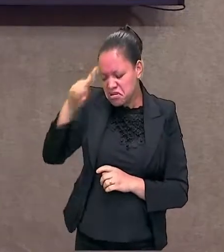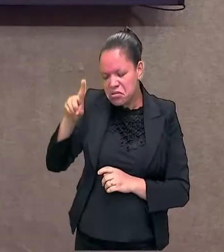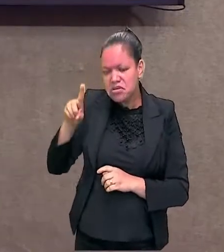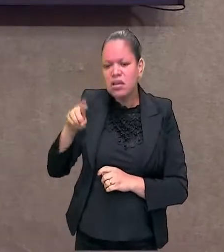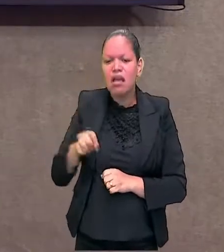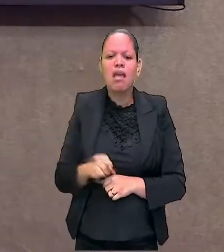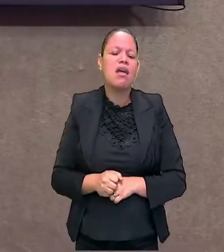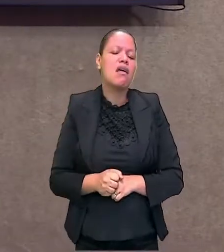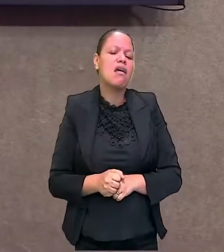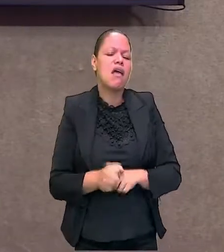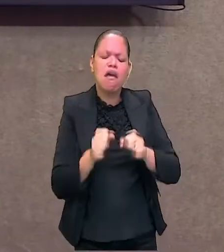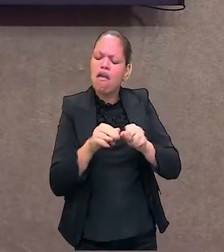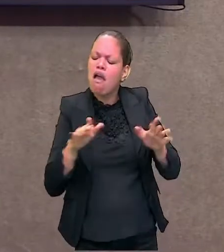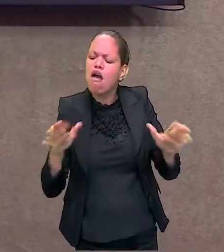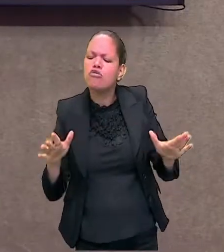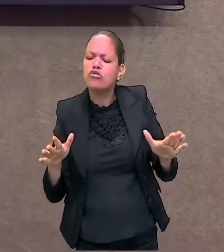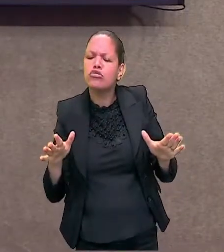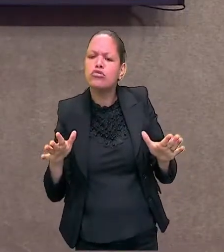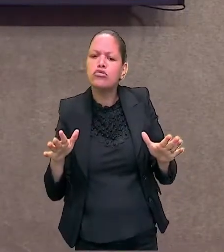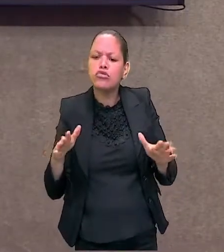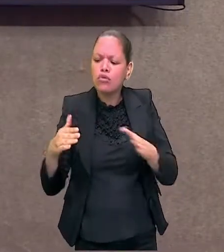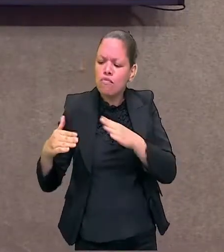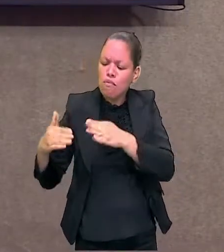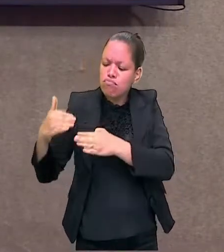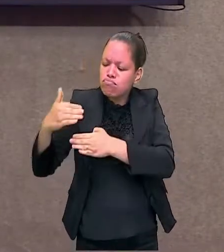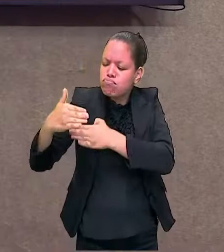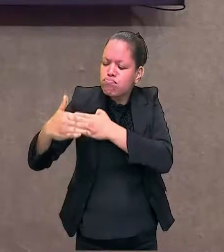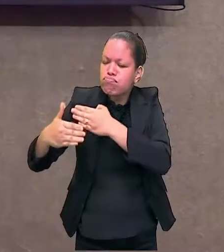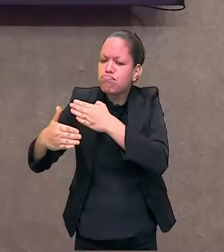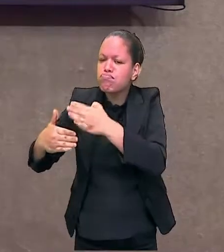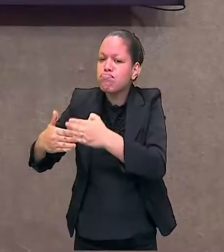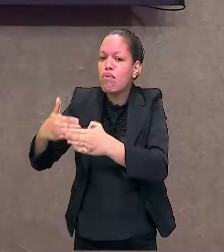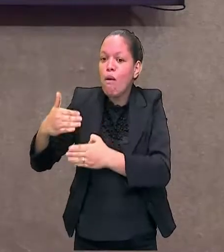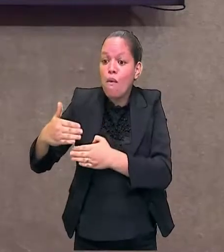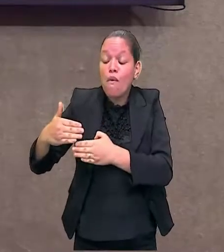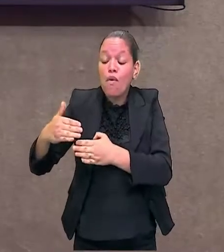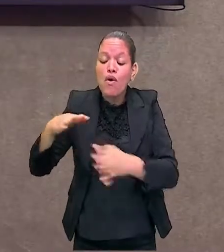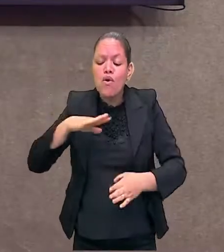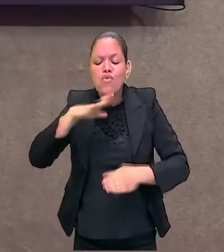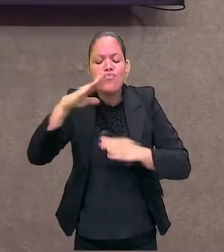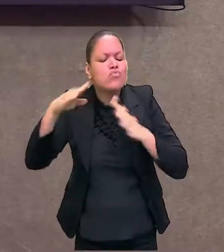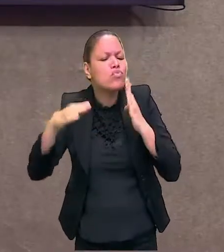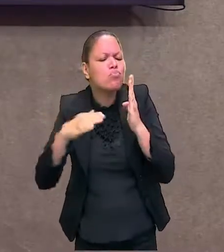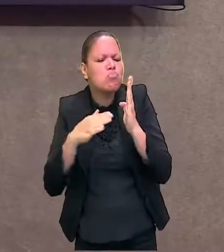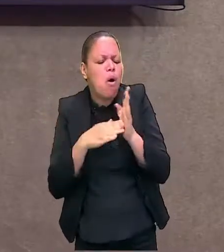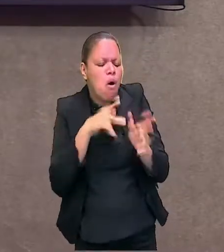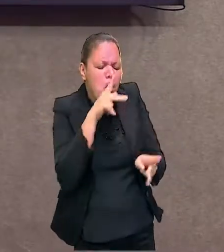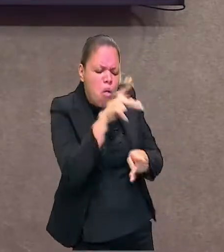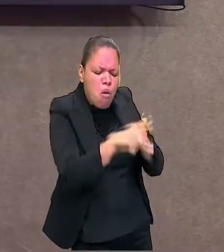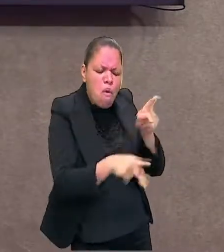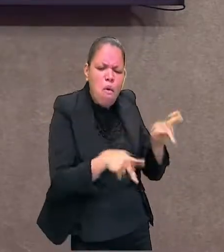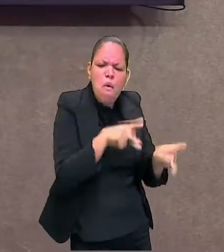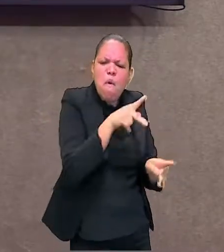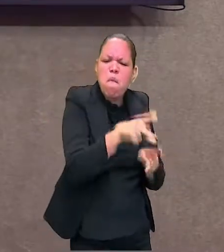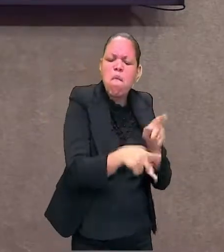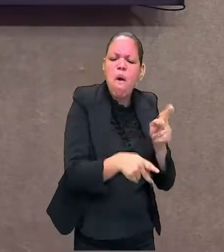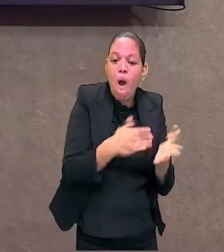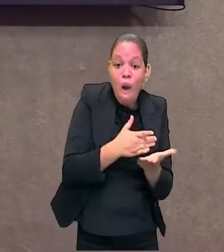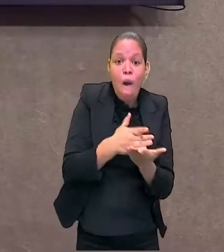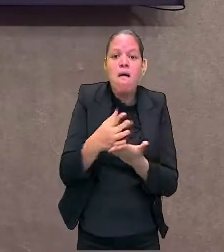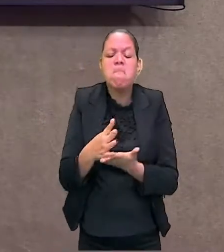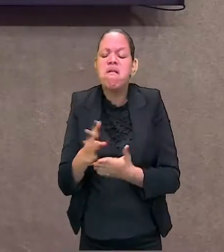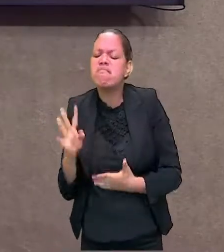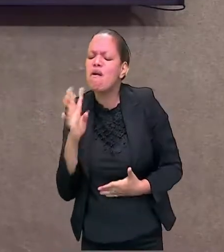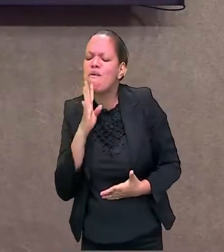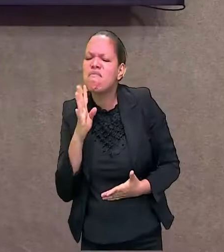assim o mito vai se formando e toda a população daquela redondeza começa a conhecer aquela história,